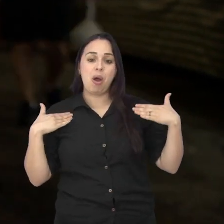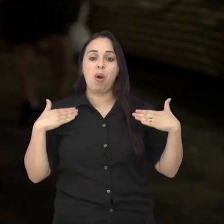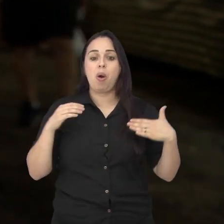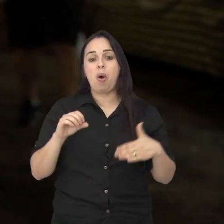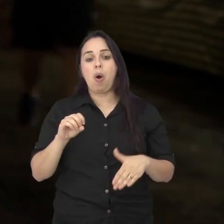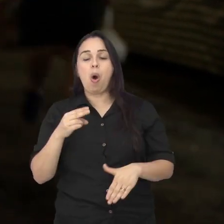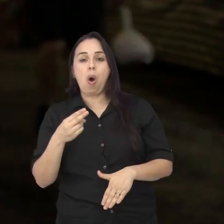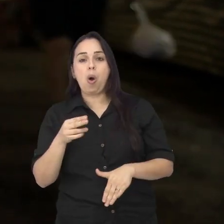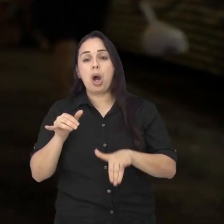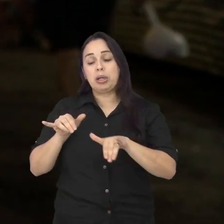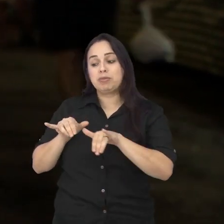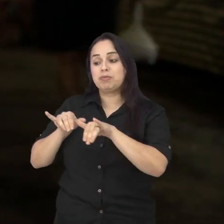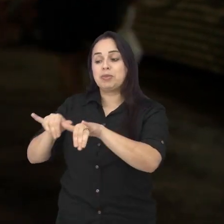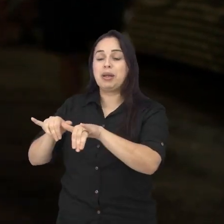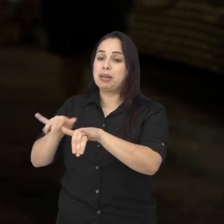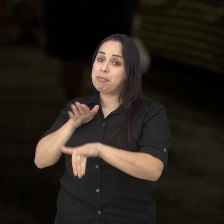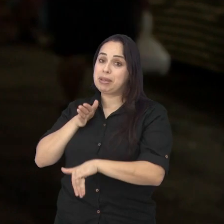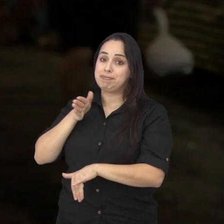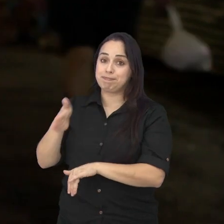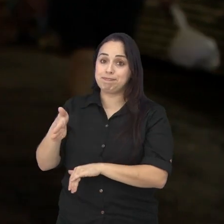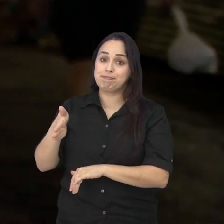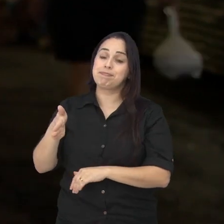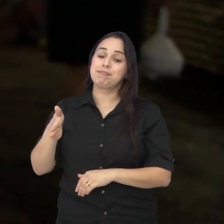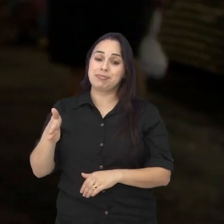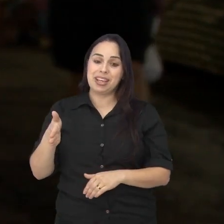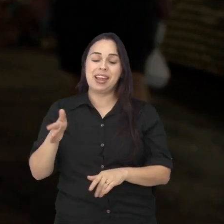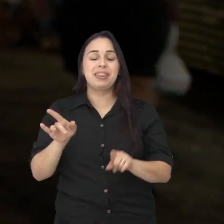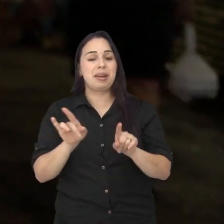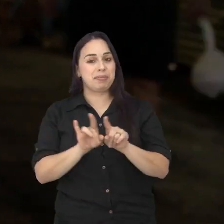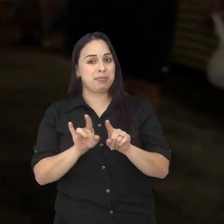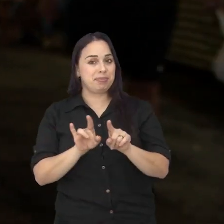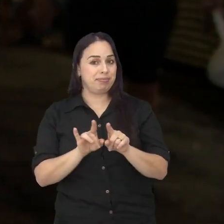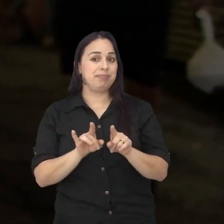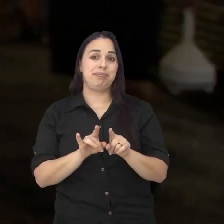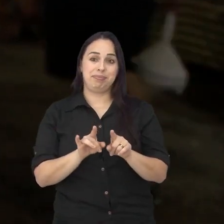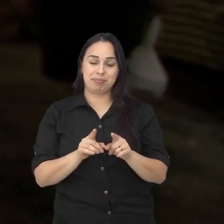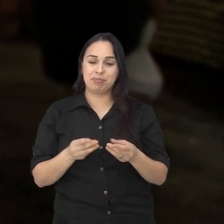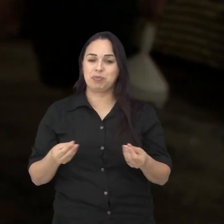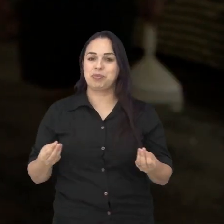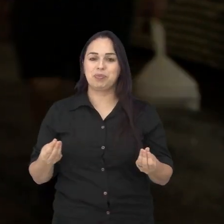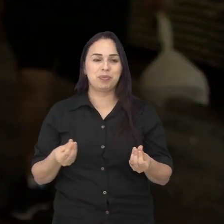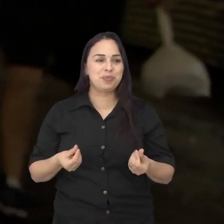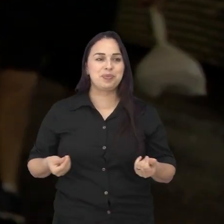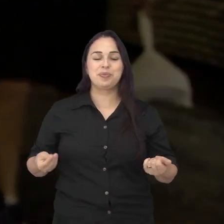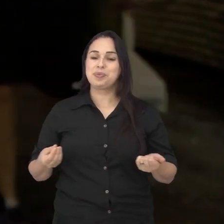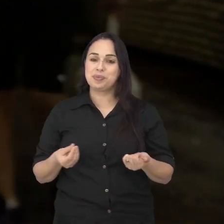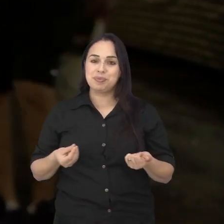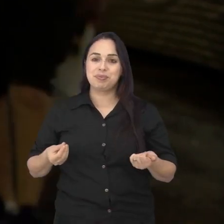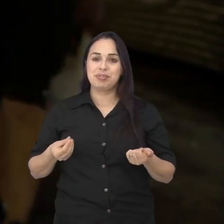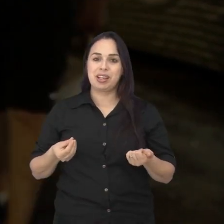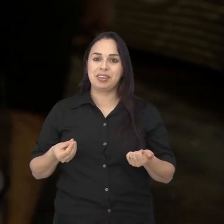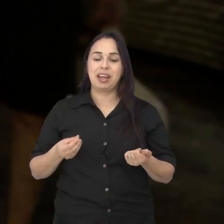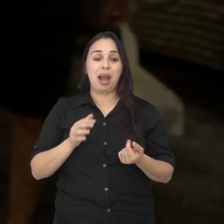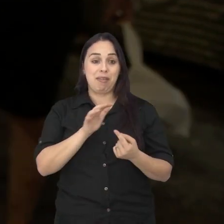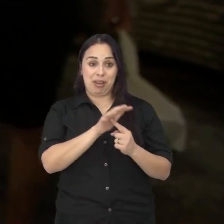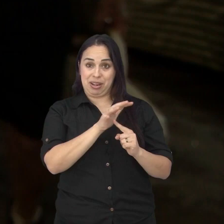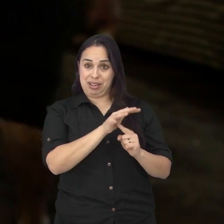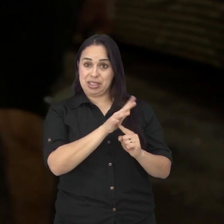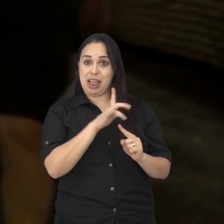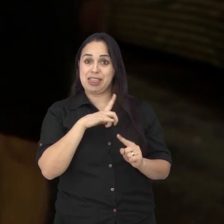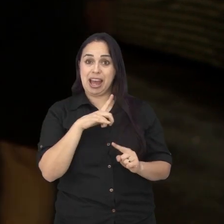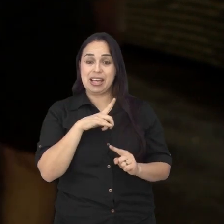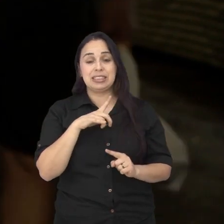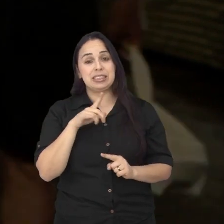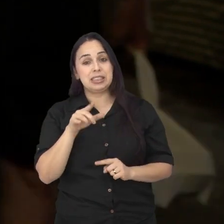ou às vezes também a gente passa no mercado. E também, quando tem a